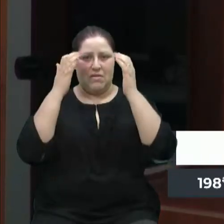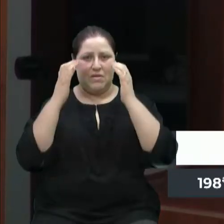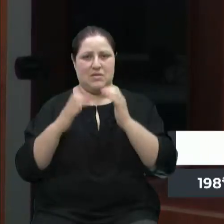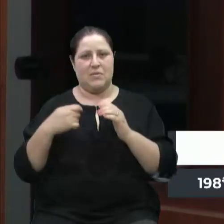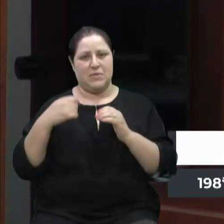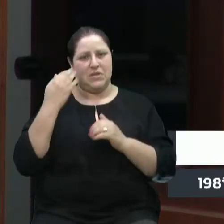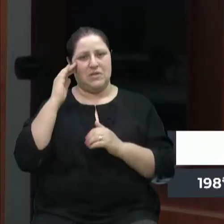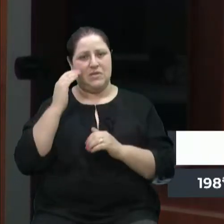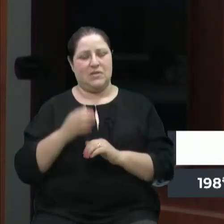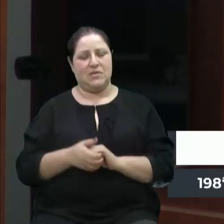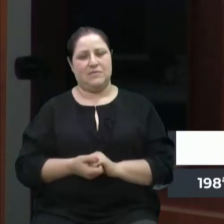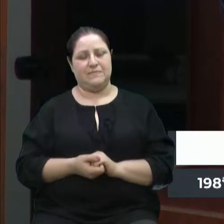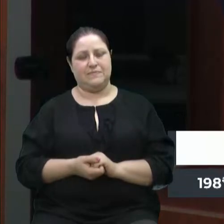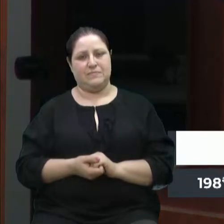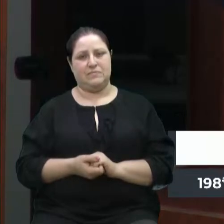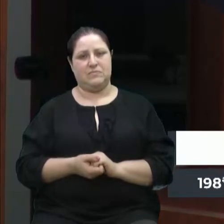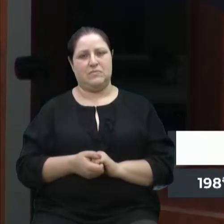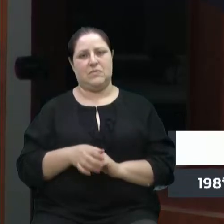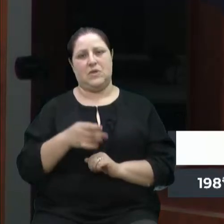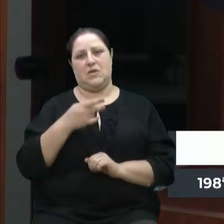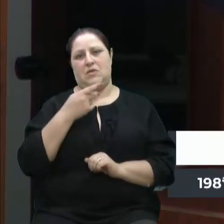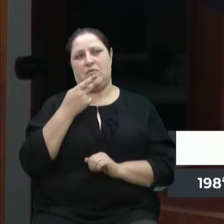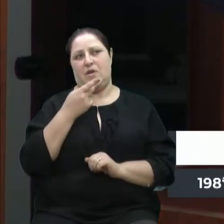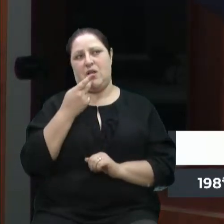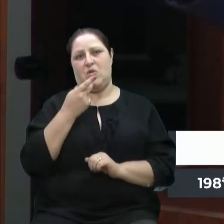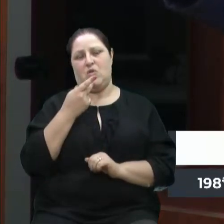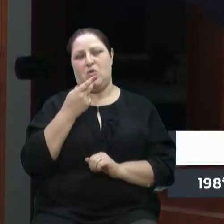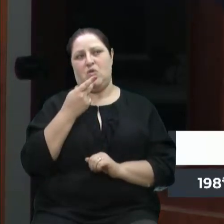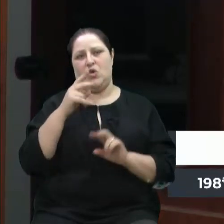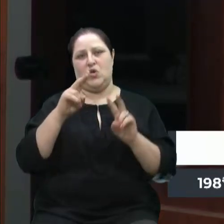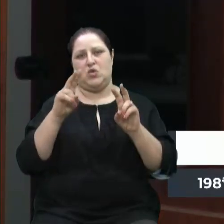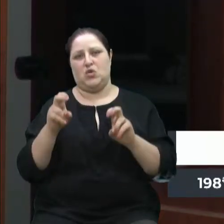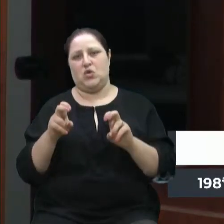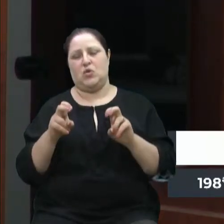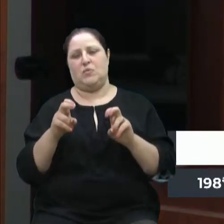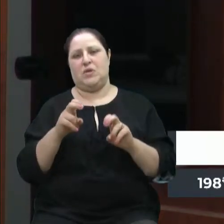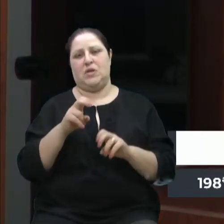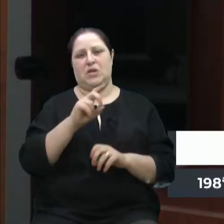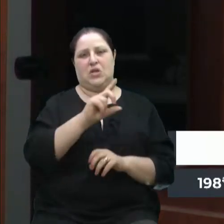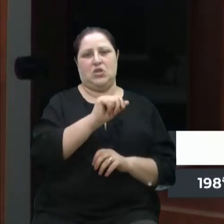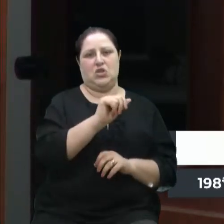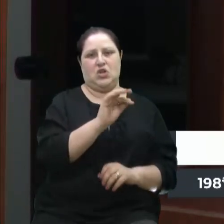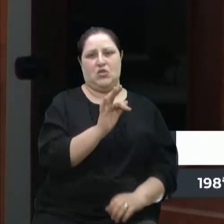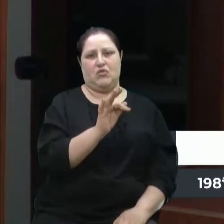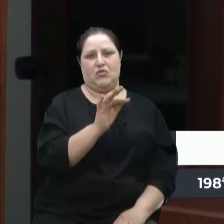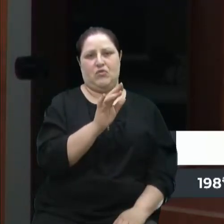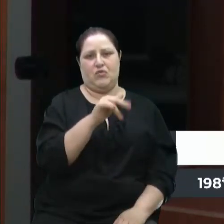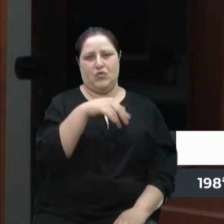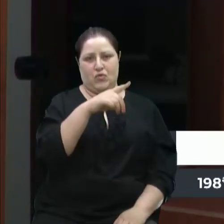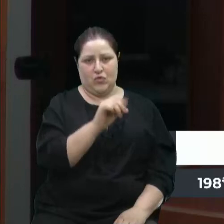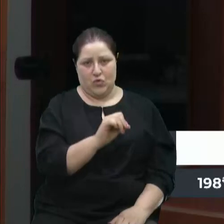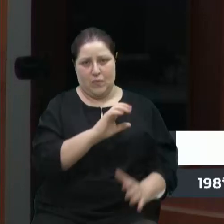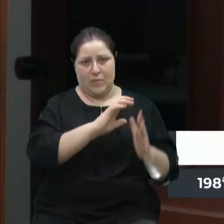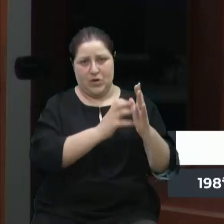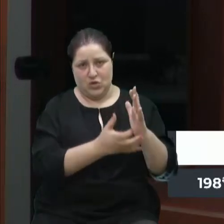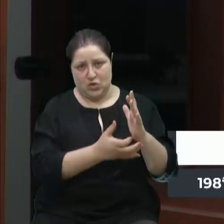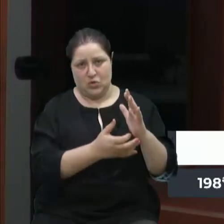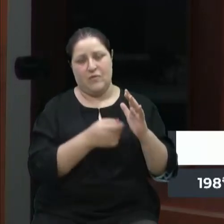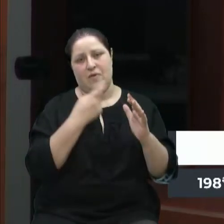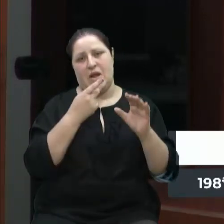aqui o sim ou não ao fundo partidário, mas como é um sistema que existe hoje, estou tentando fazer